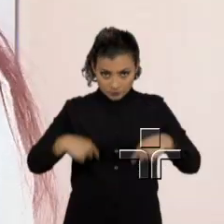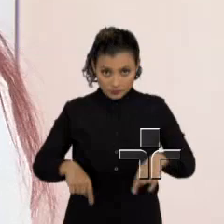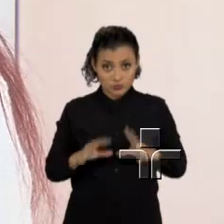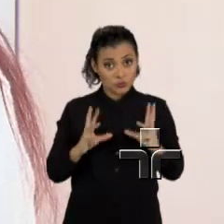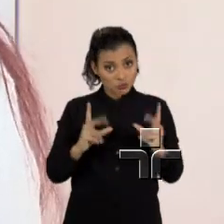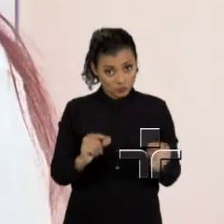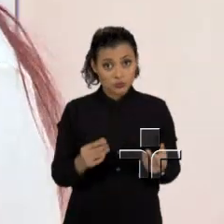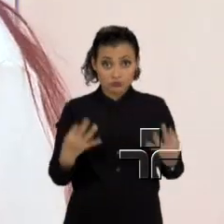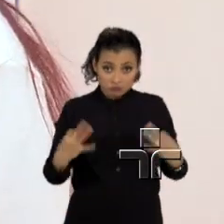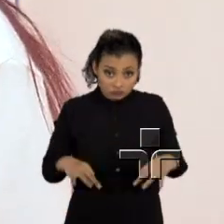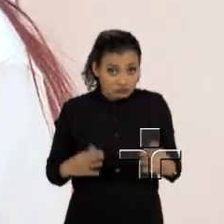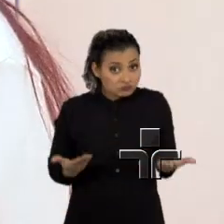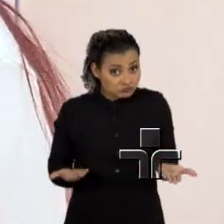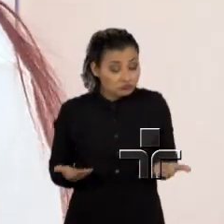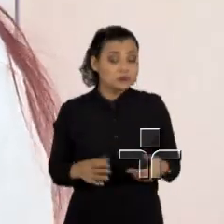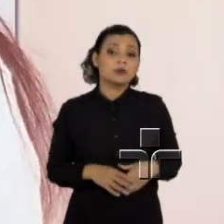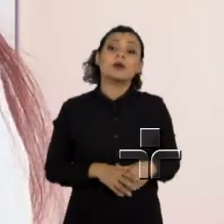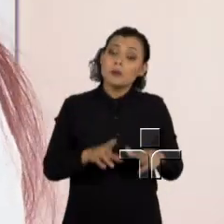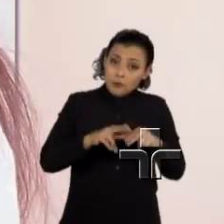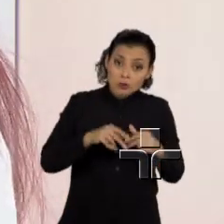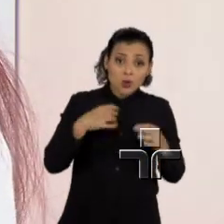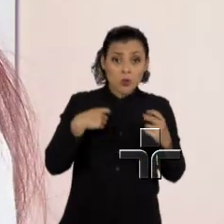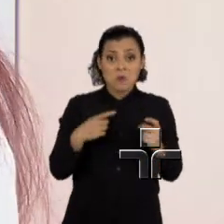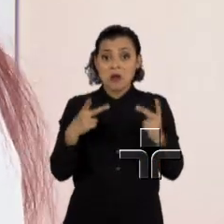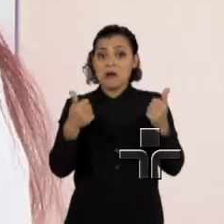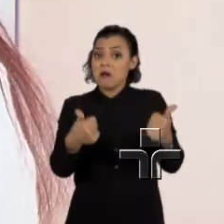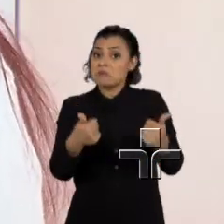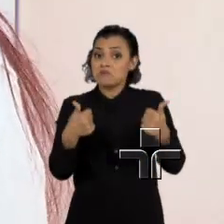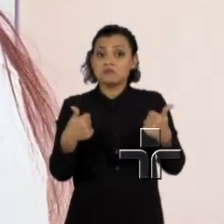hormonal, certo? E aí eu estava ok